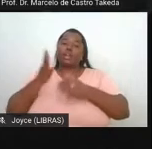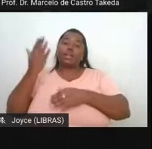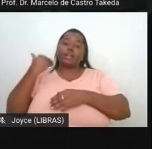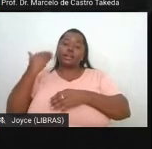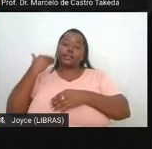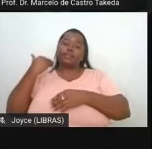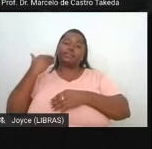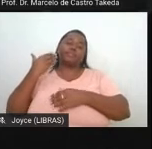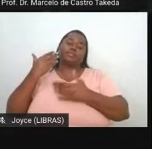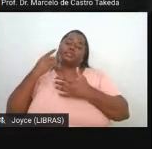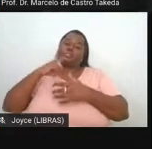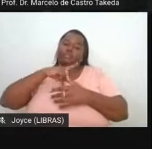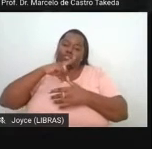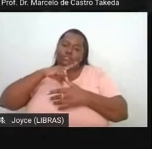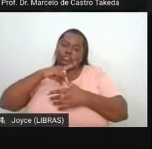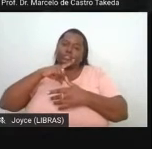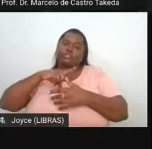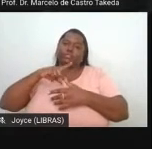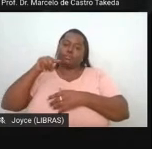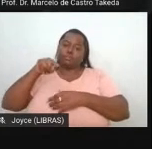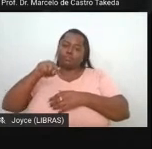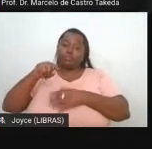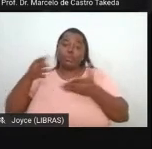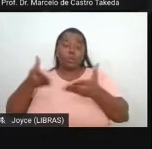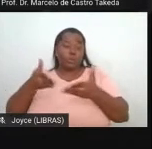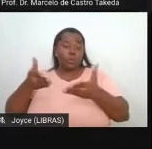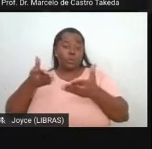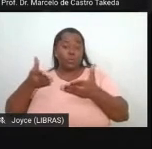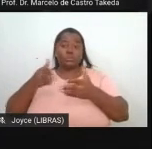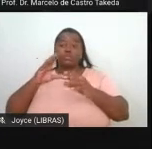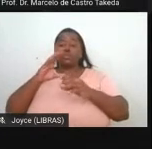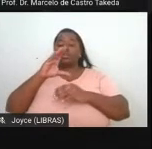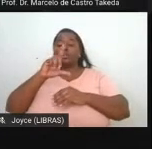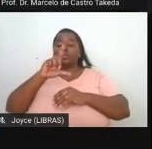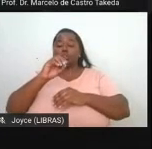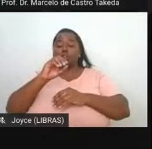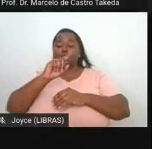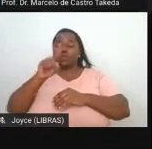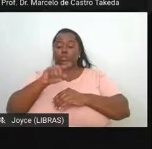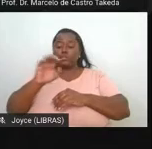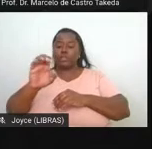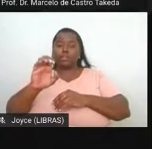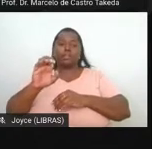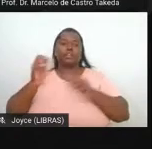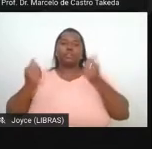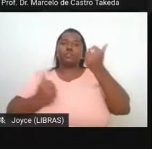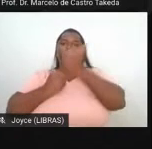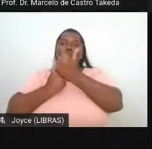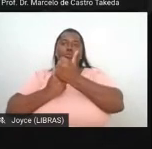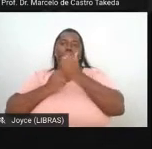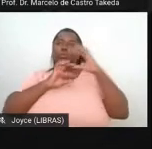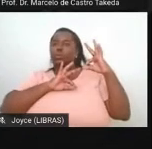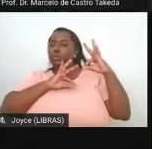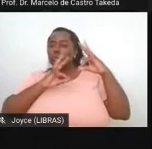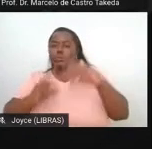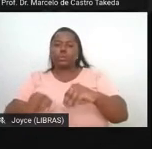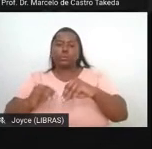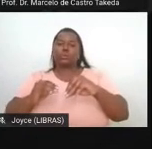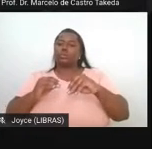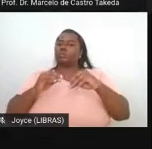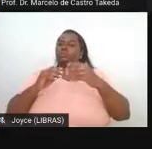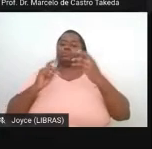essas questões. Hoje, a questão close substituiu todas essas possibilidades aqui de